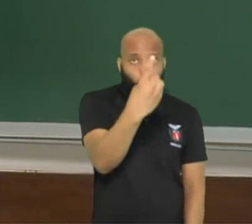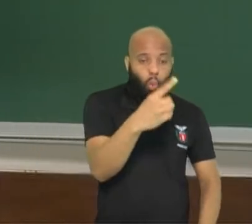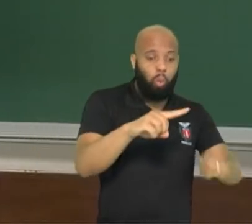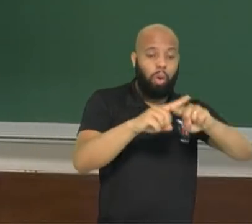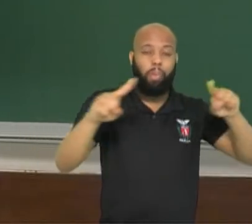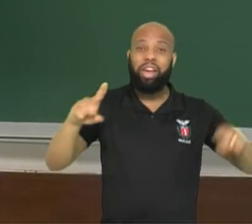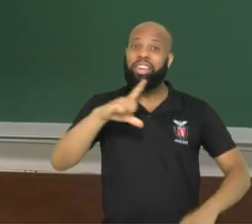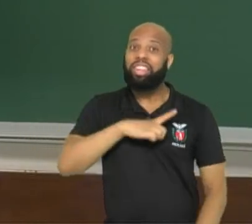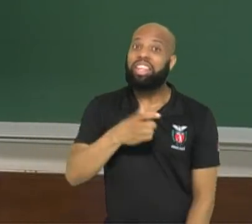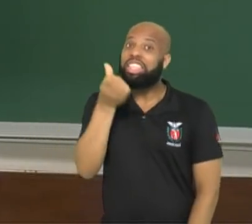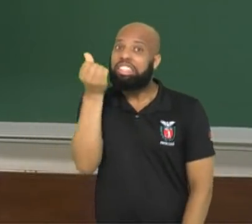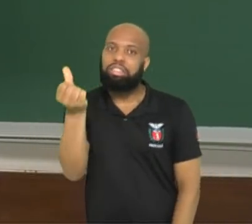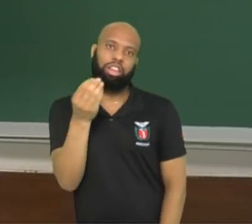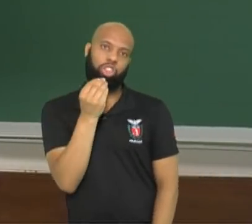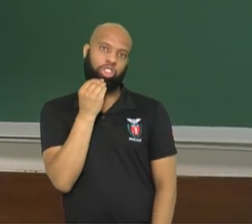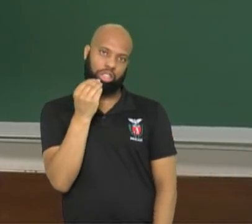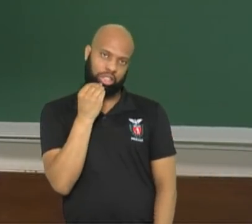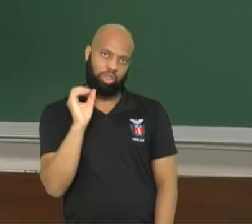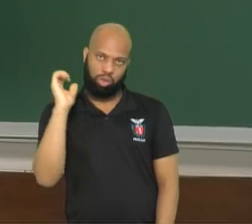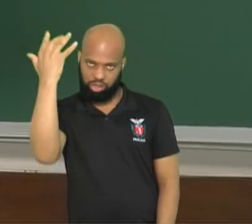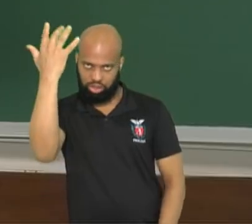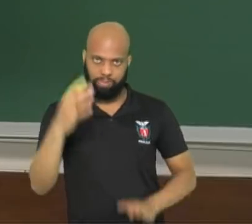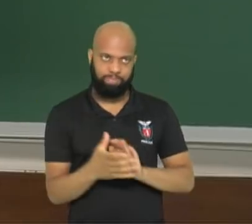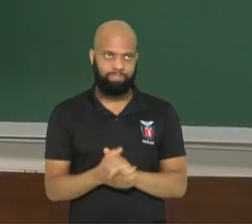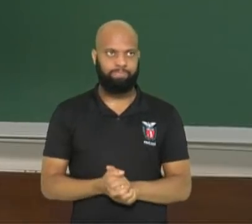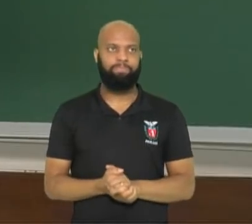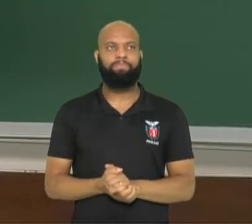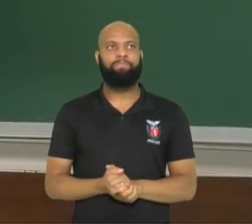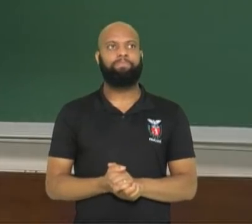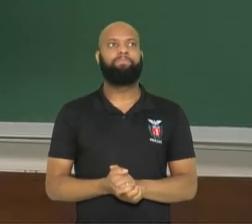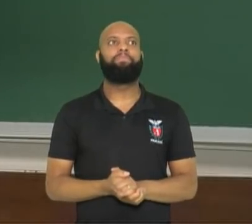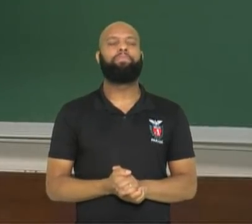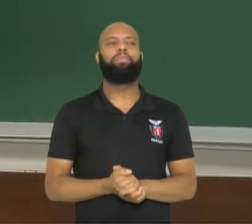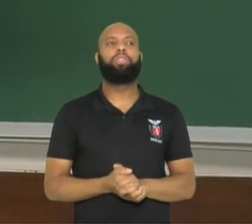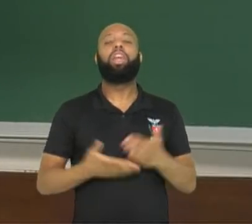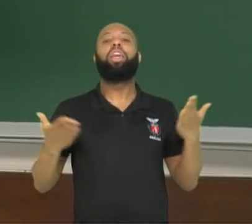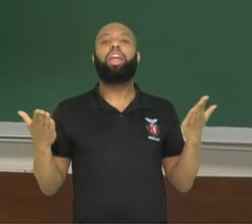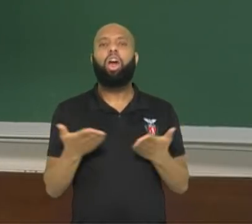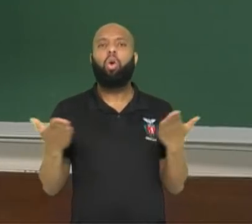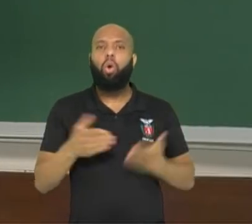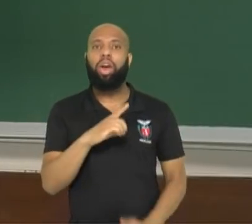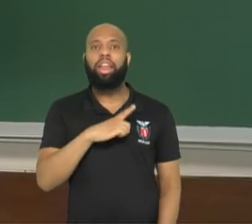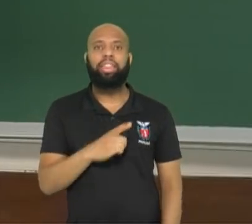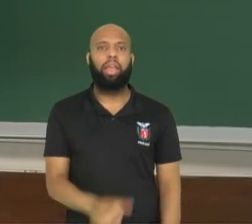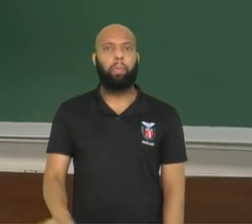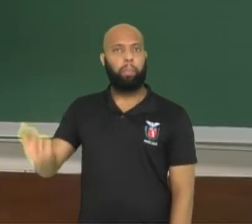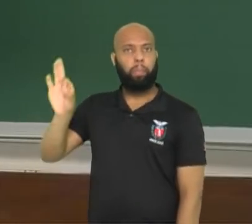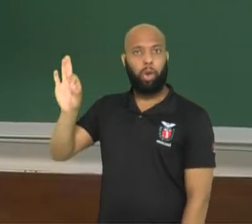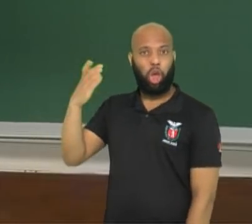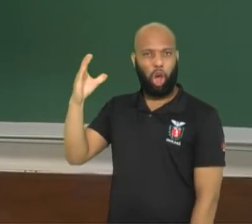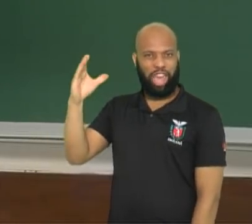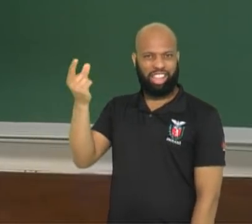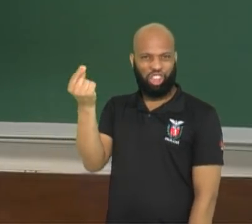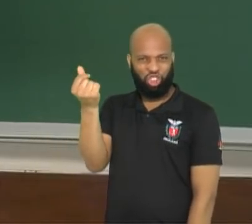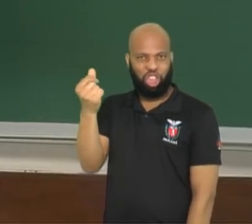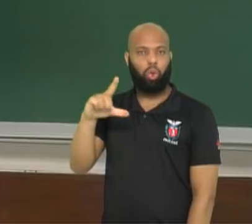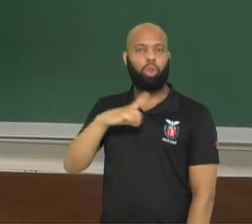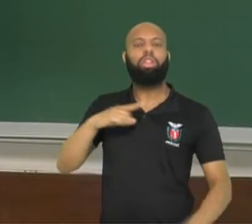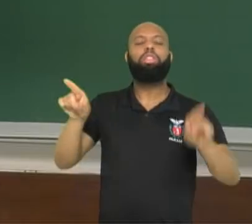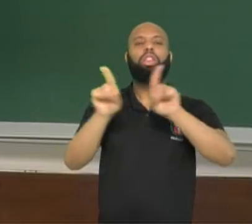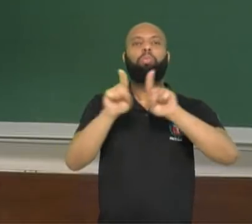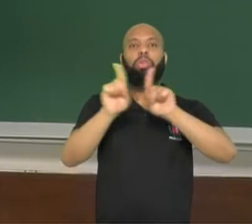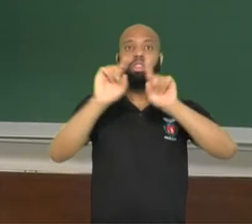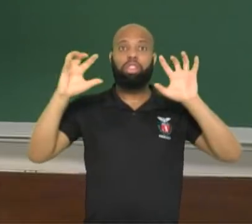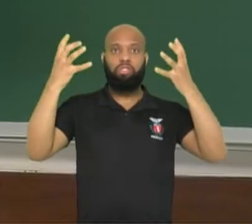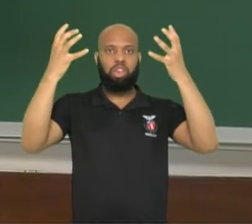em 6 possibilidades, tá? Ok? Quando eu tenho uma moeda, também estou falando de um